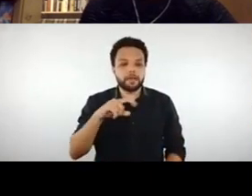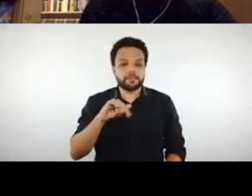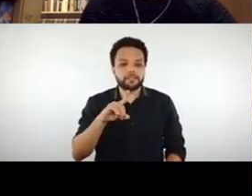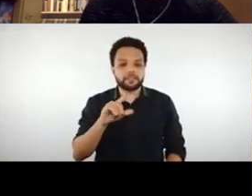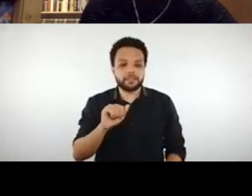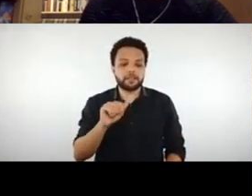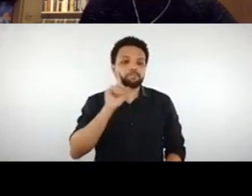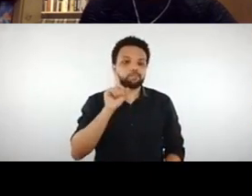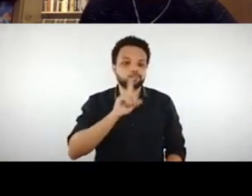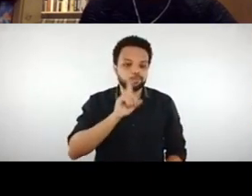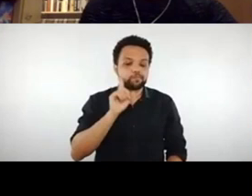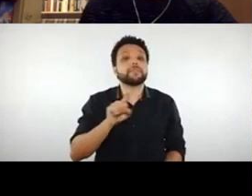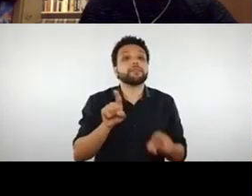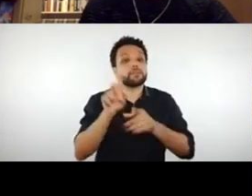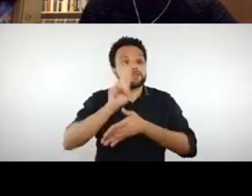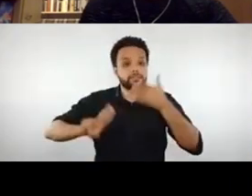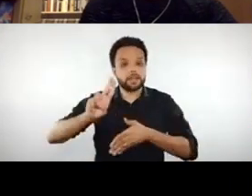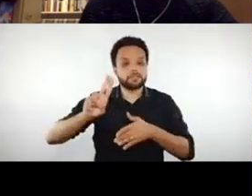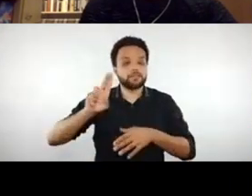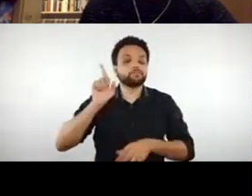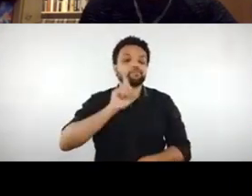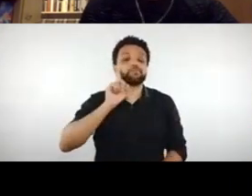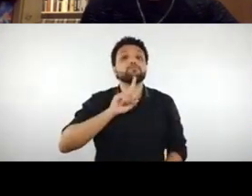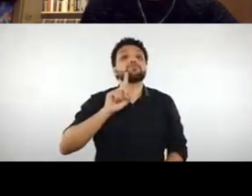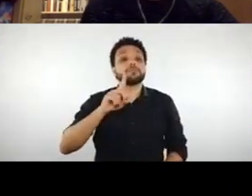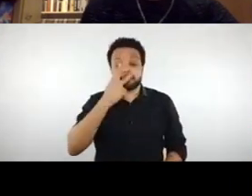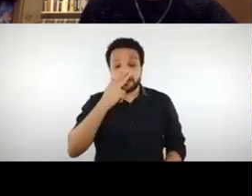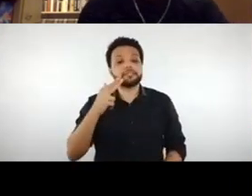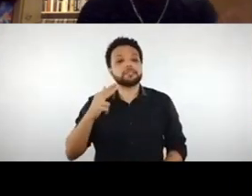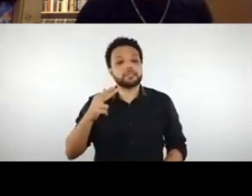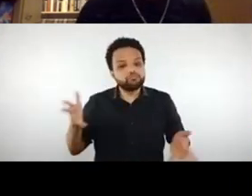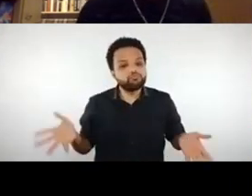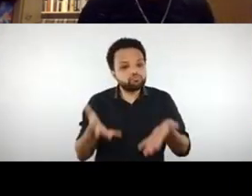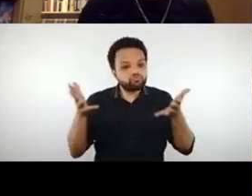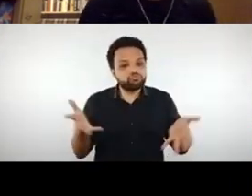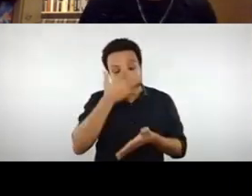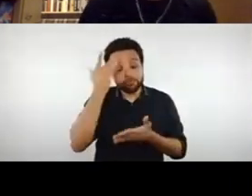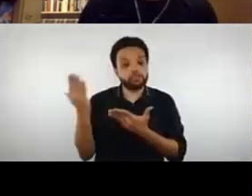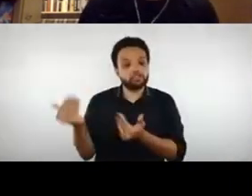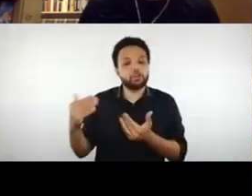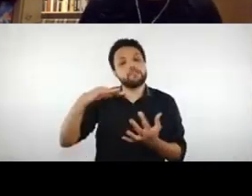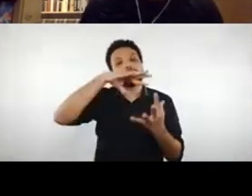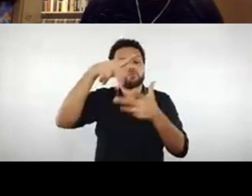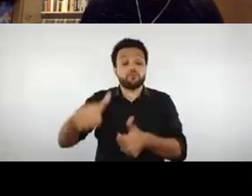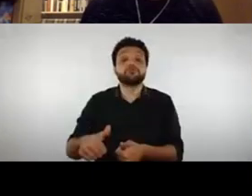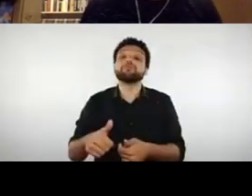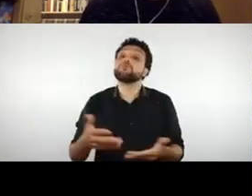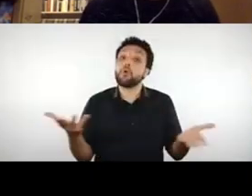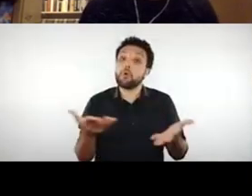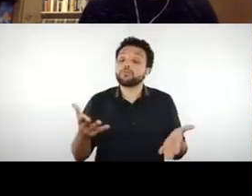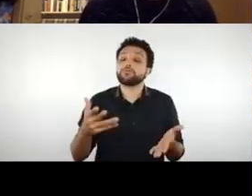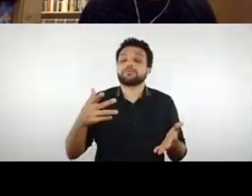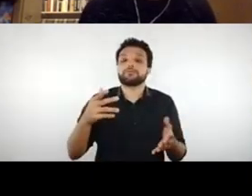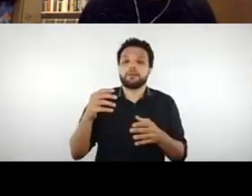Universidade de Southern California, que atinge cerca de milhares de jovens realizadores no mundo inteiro. Assim como o grande destaque do nosso audiovisual nos